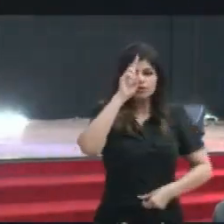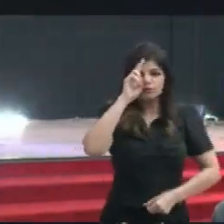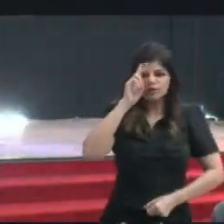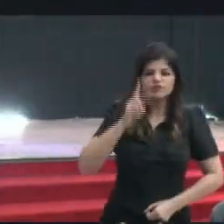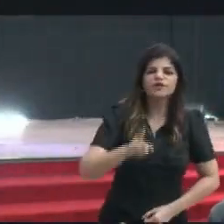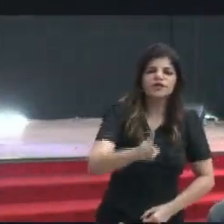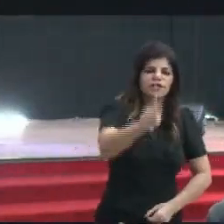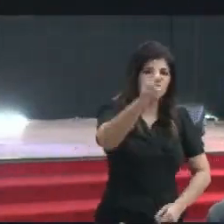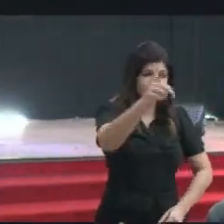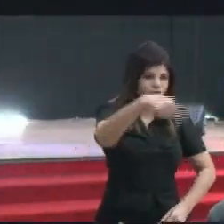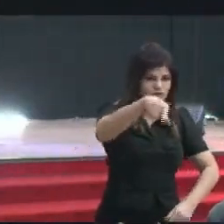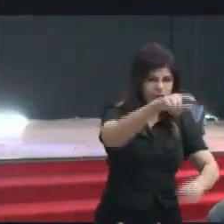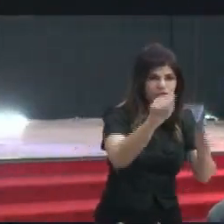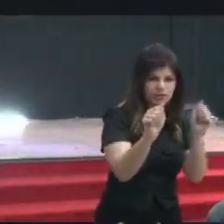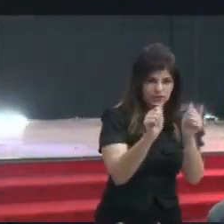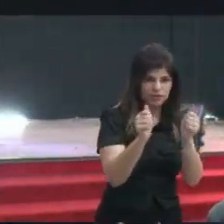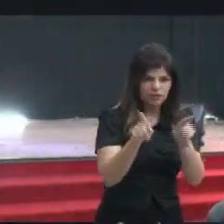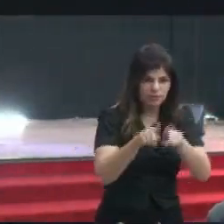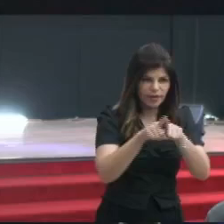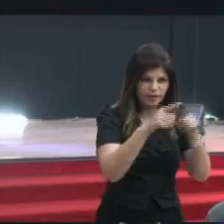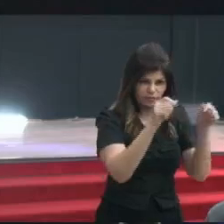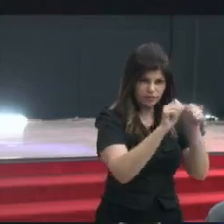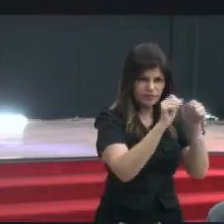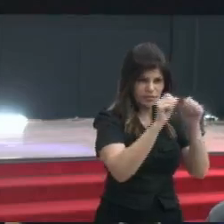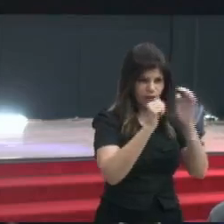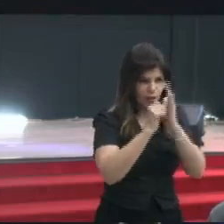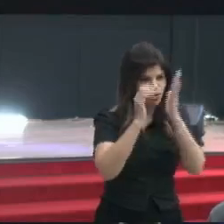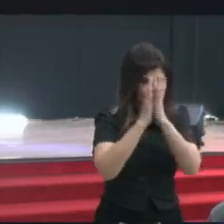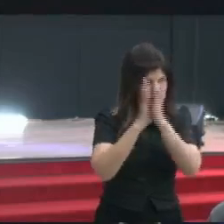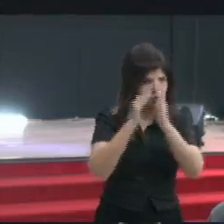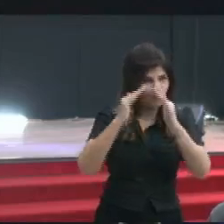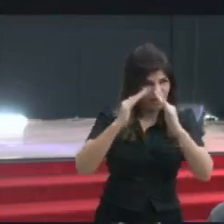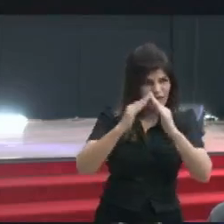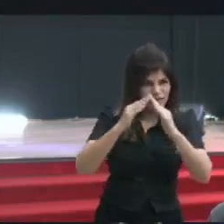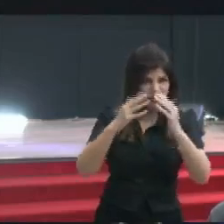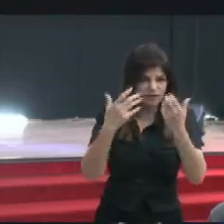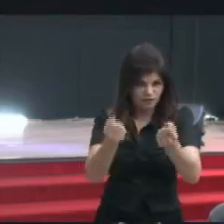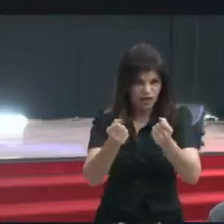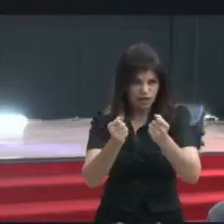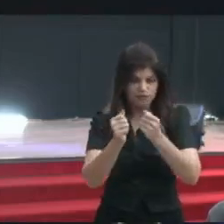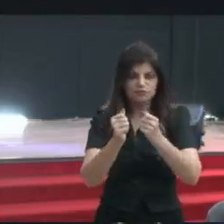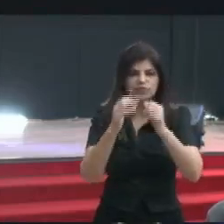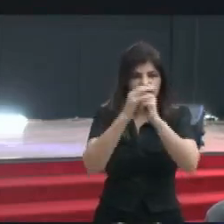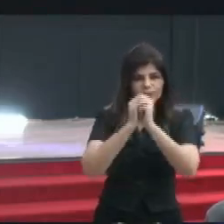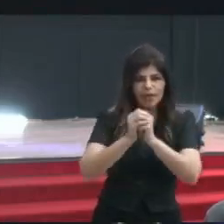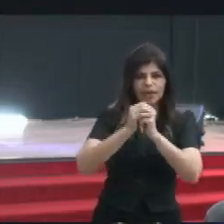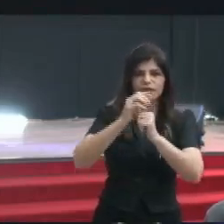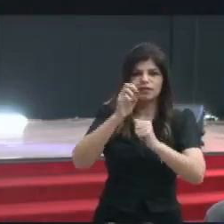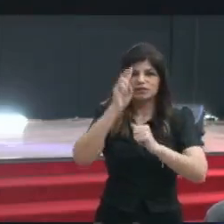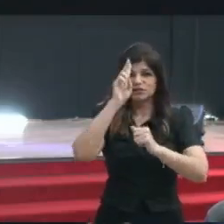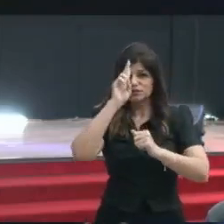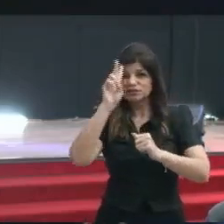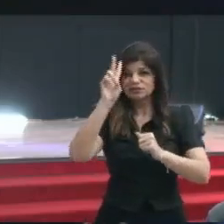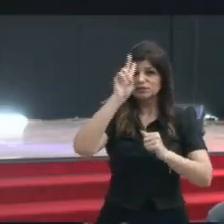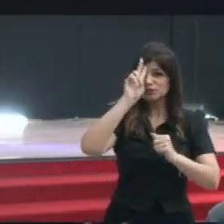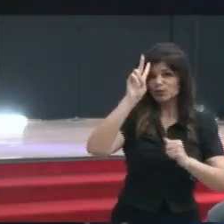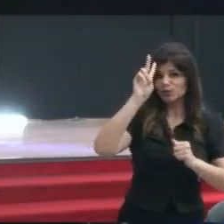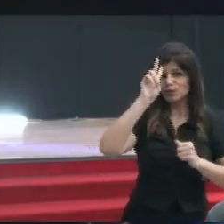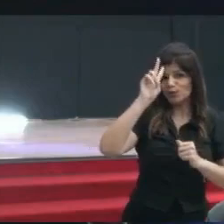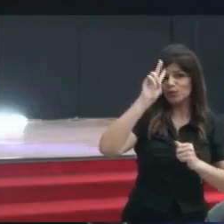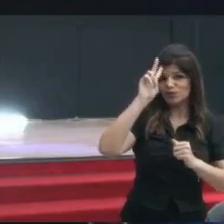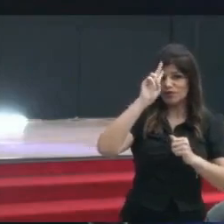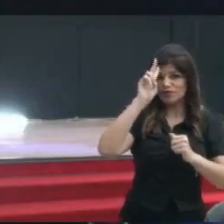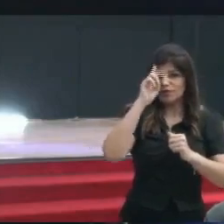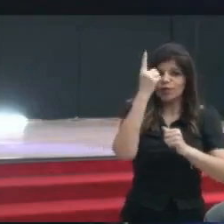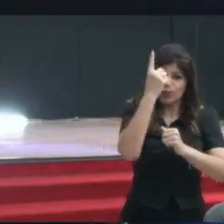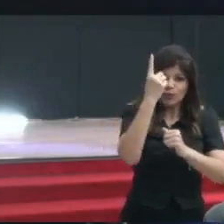estar comigo nessa campanha, digam amém. Quantos vão estar, digam amém. Toda segunda-feira, um louvor, um salmo e